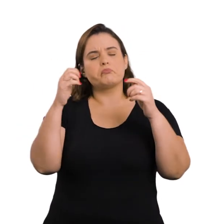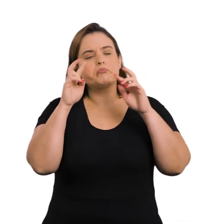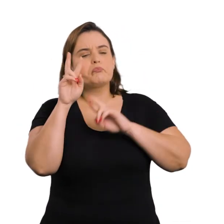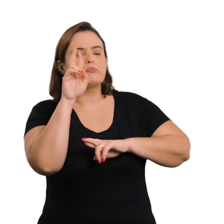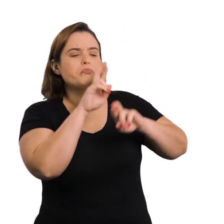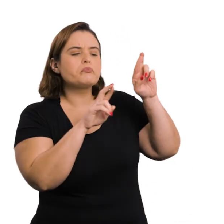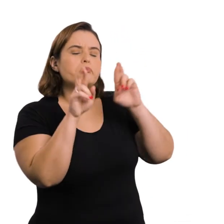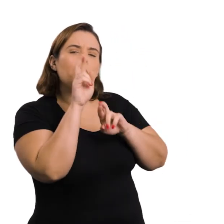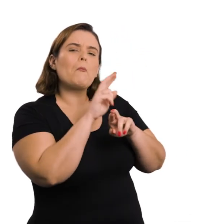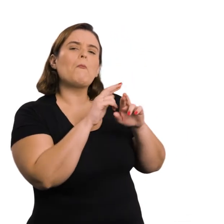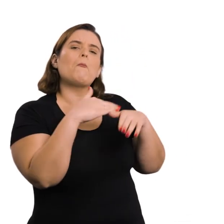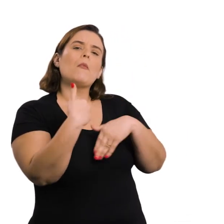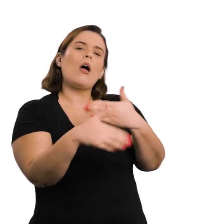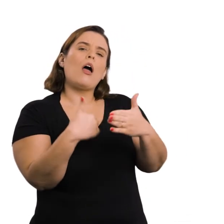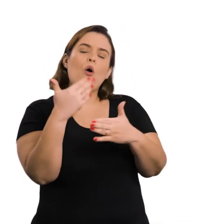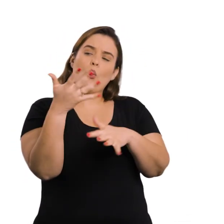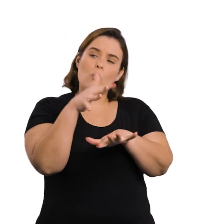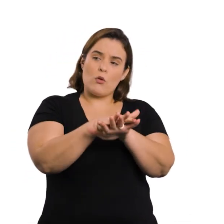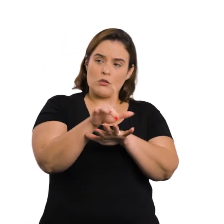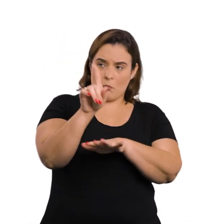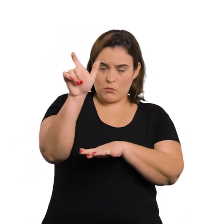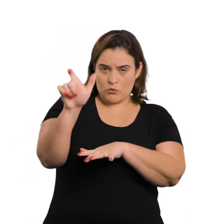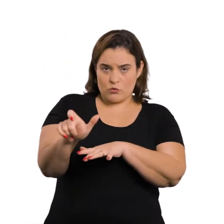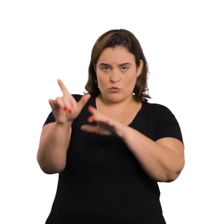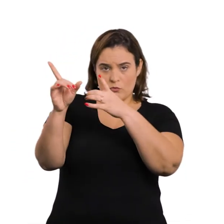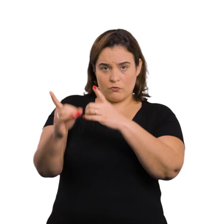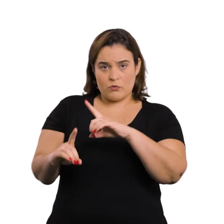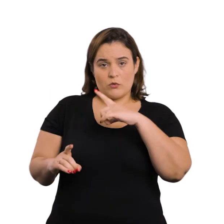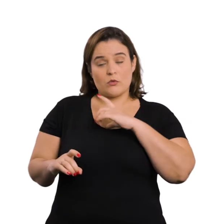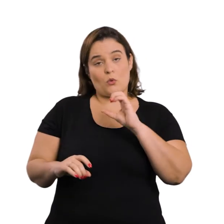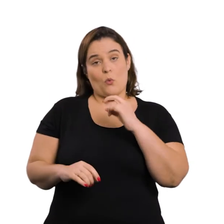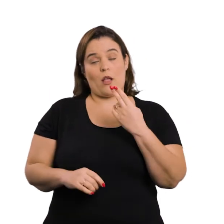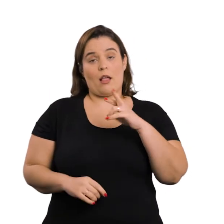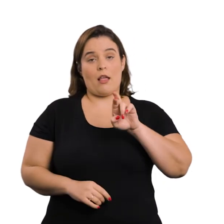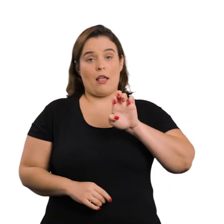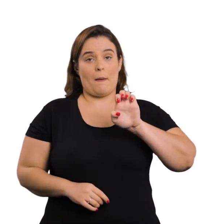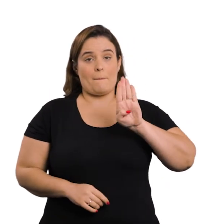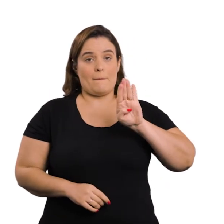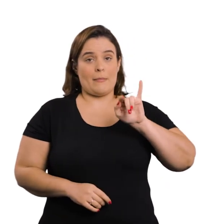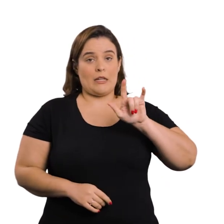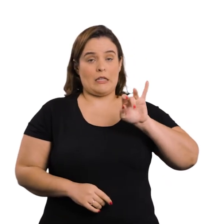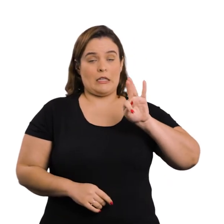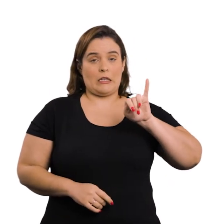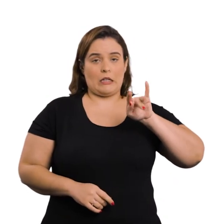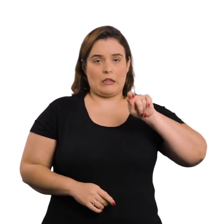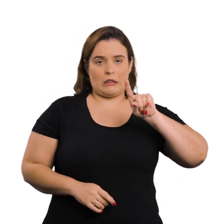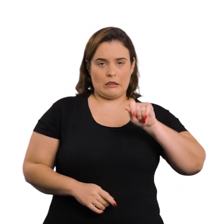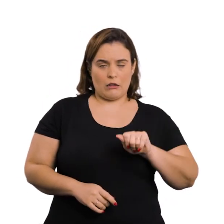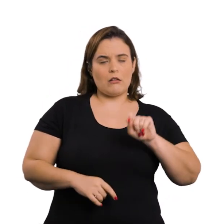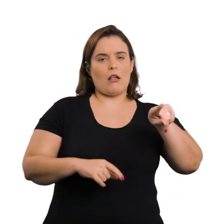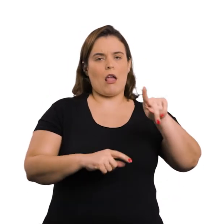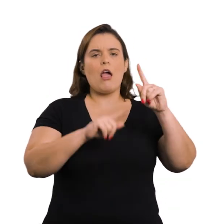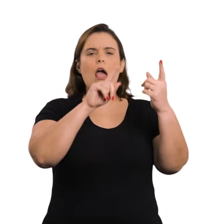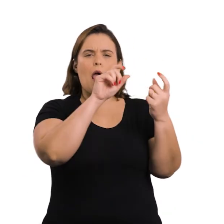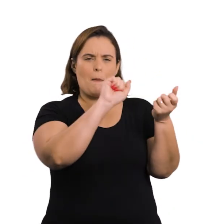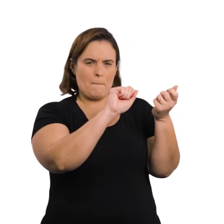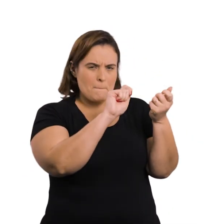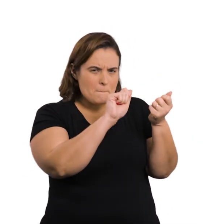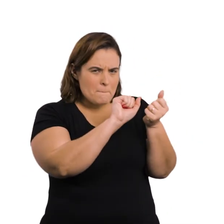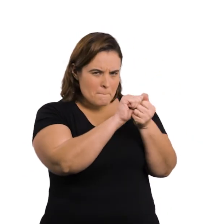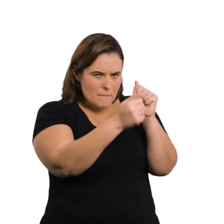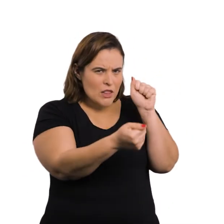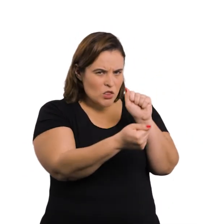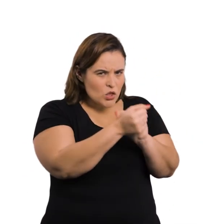Trabalho, verificar se no processo de inclusão da pessoa com deficiência ou reabilitada, a empresa promoveu as modificações